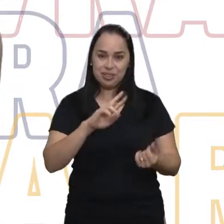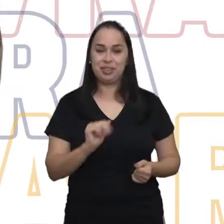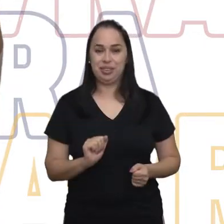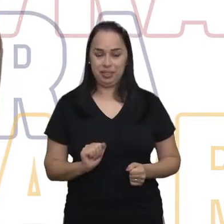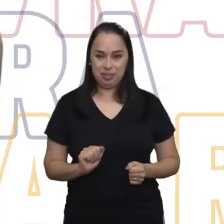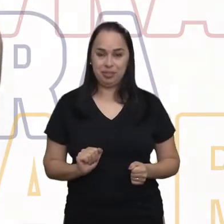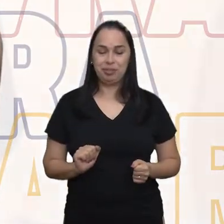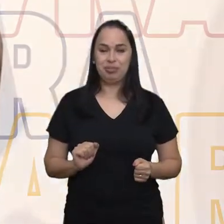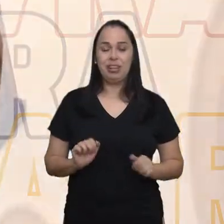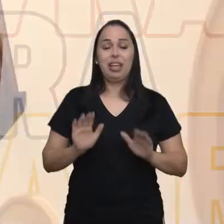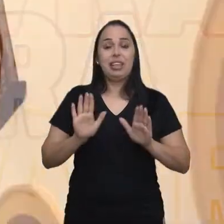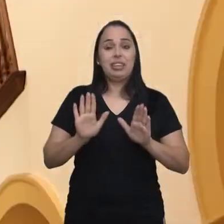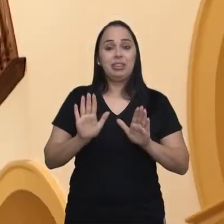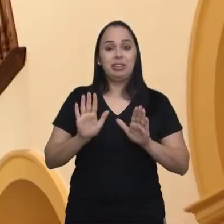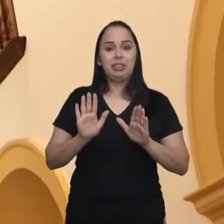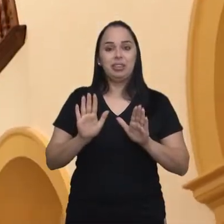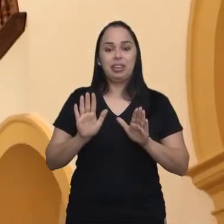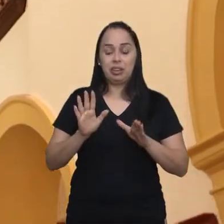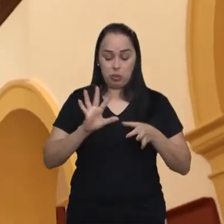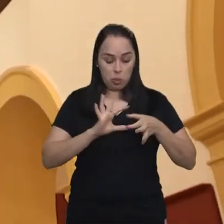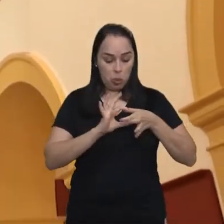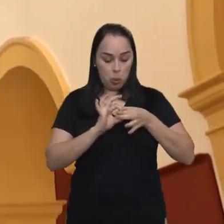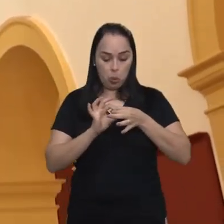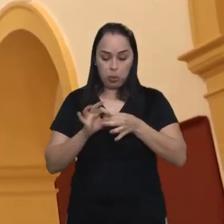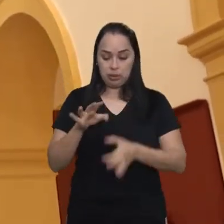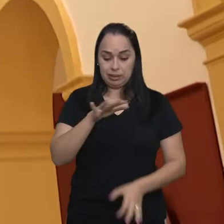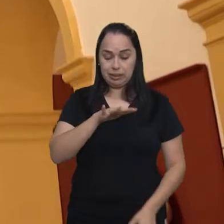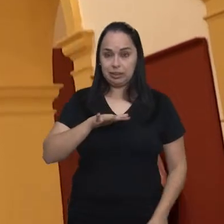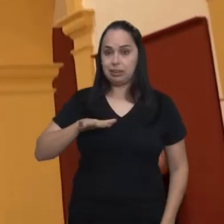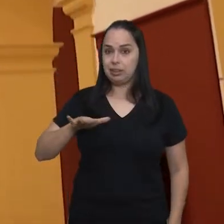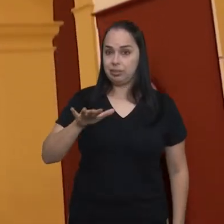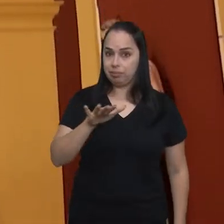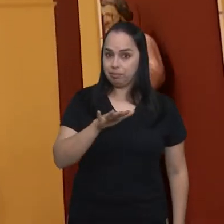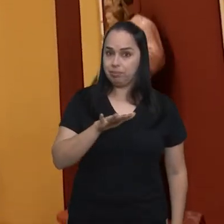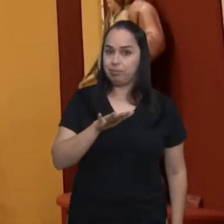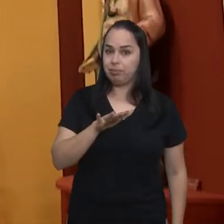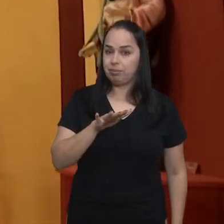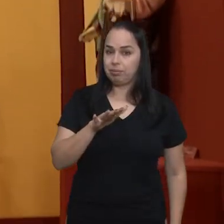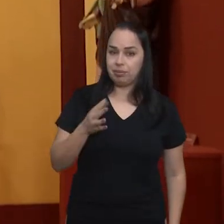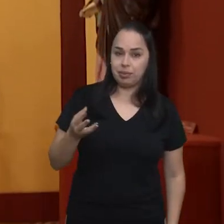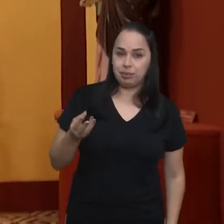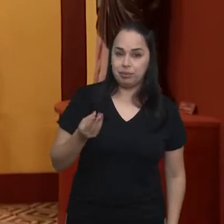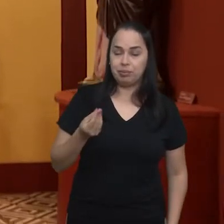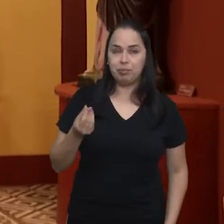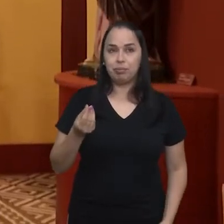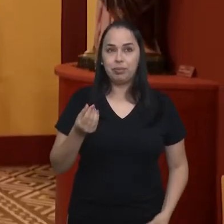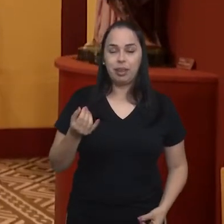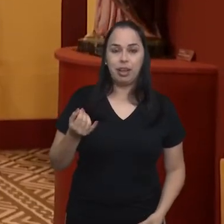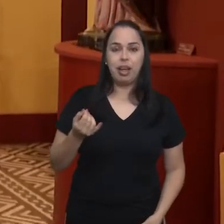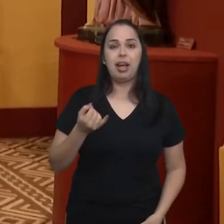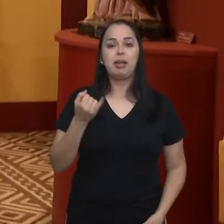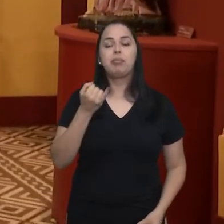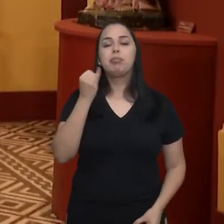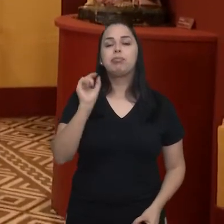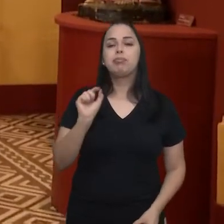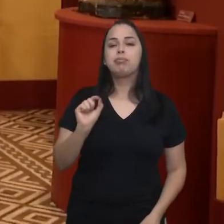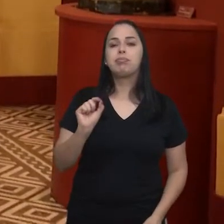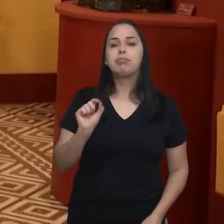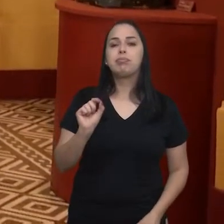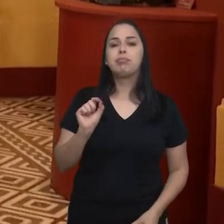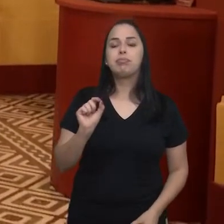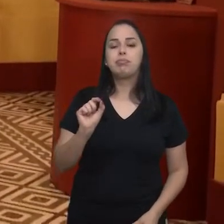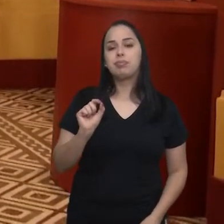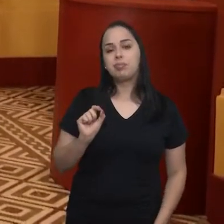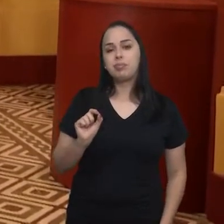religiosidade. E dentro deste contexto, a forma mais importante que